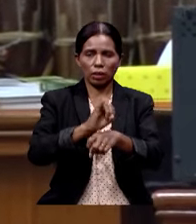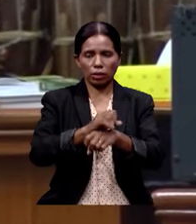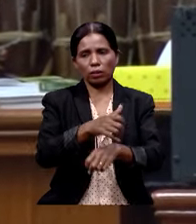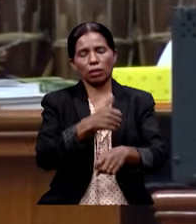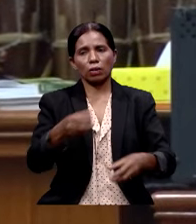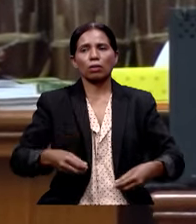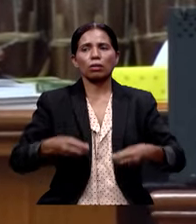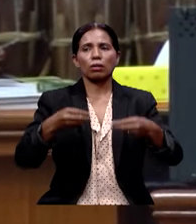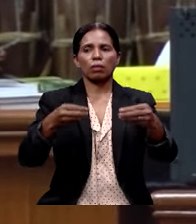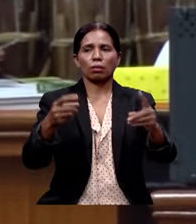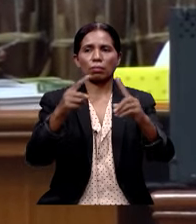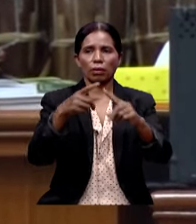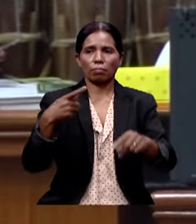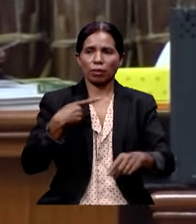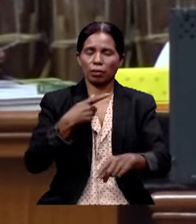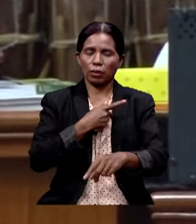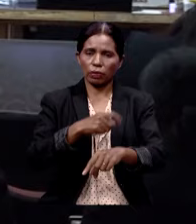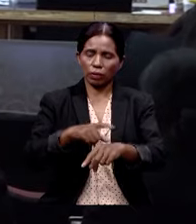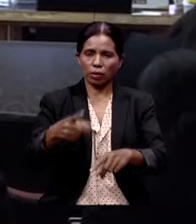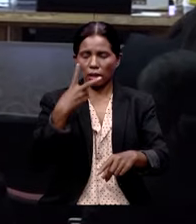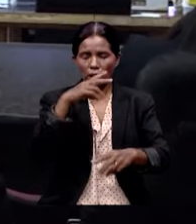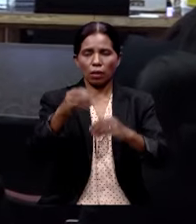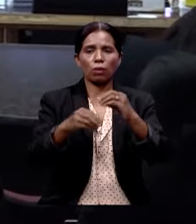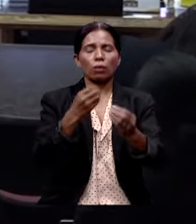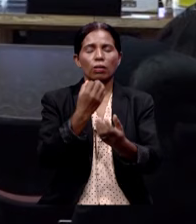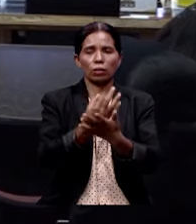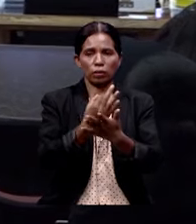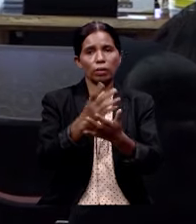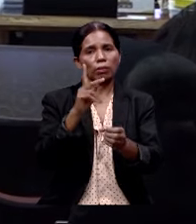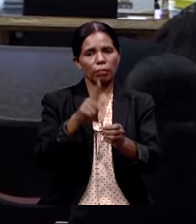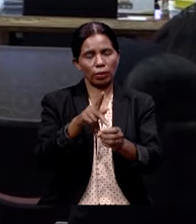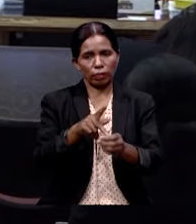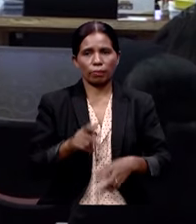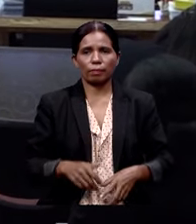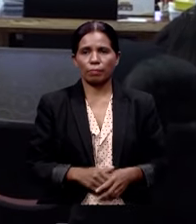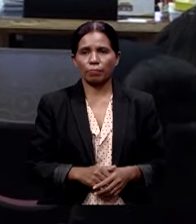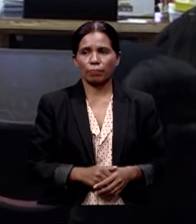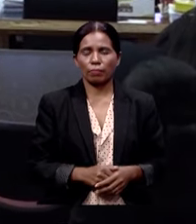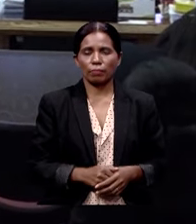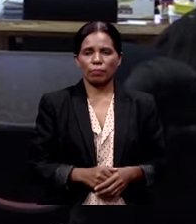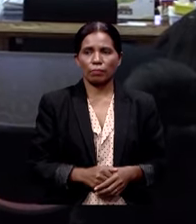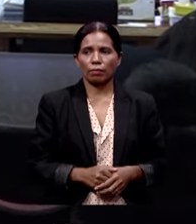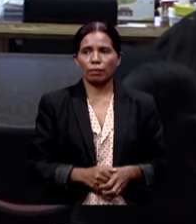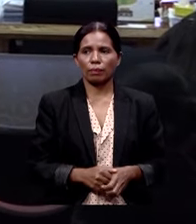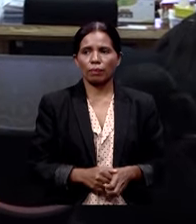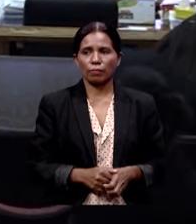for parecer para Parlamento Nacional Liga ao Fundo Minarai. Santina de Jesus, Marito da Costa, GMN.